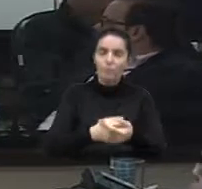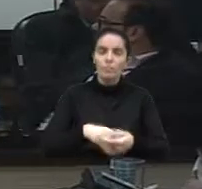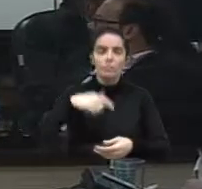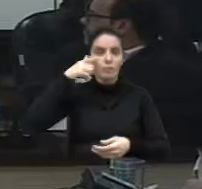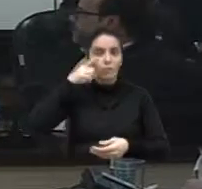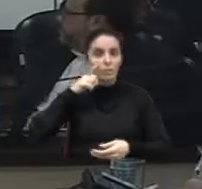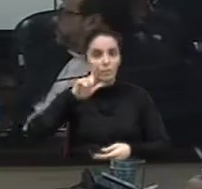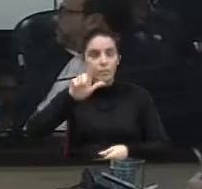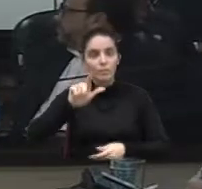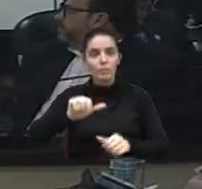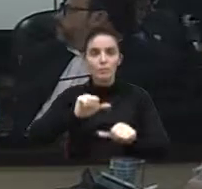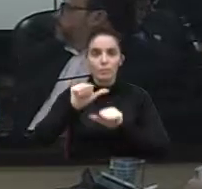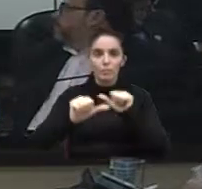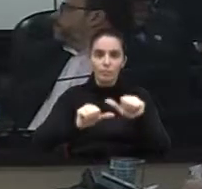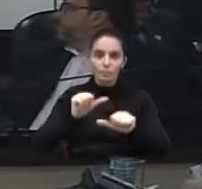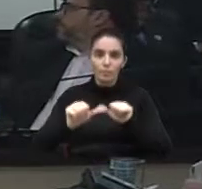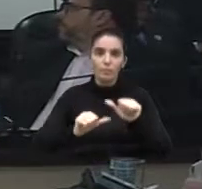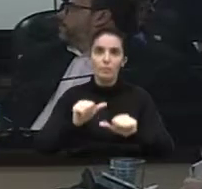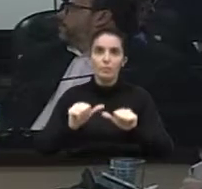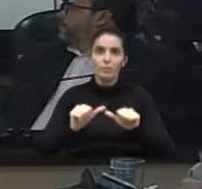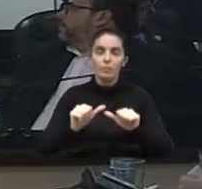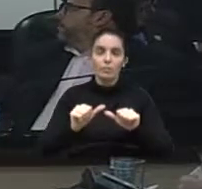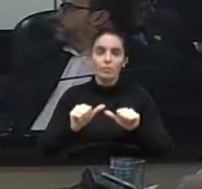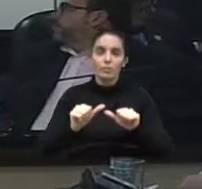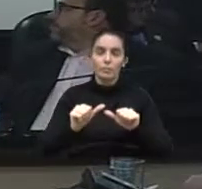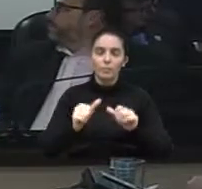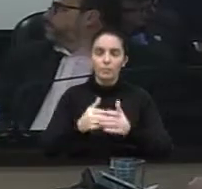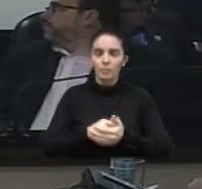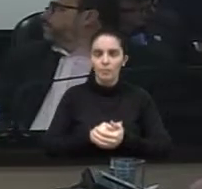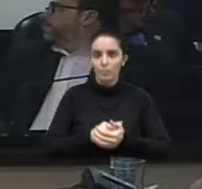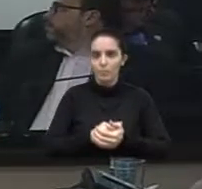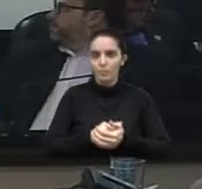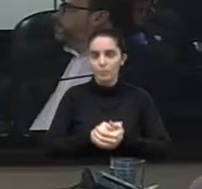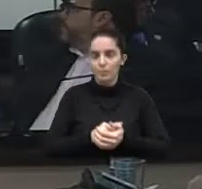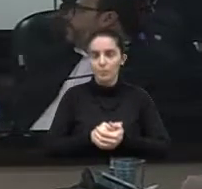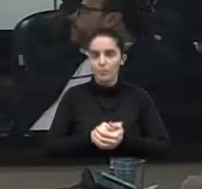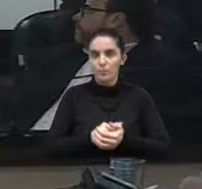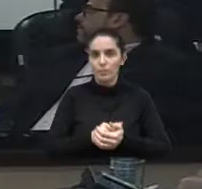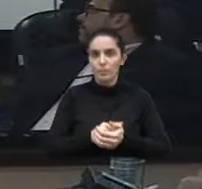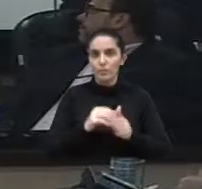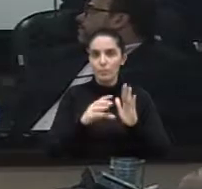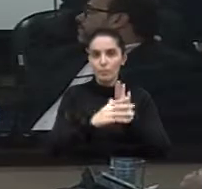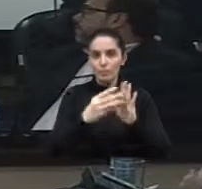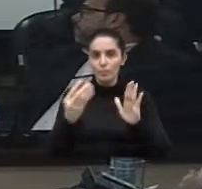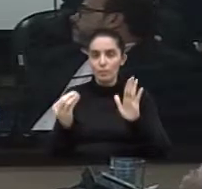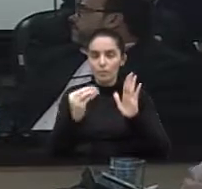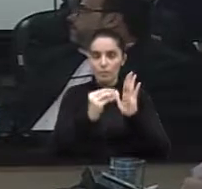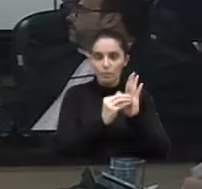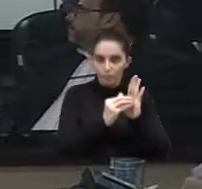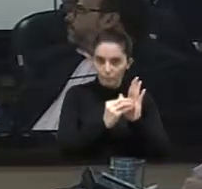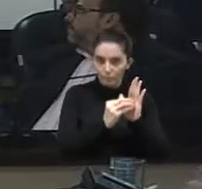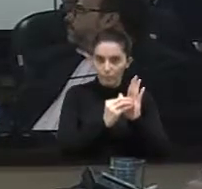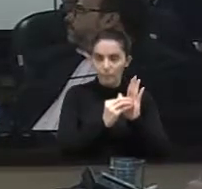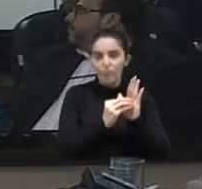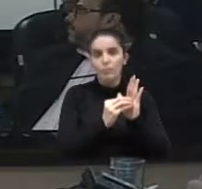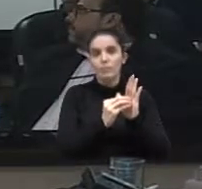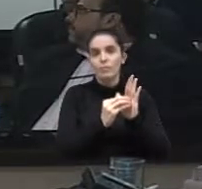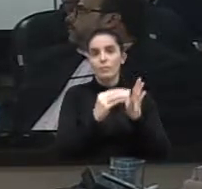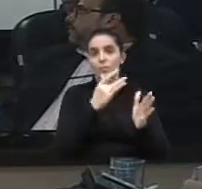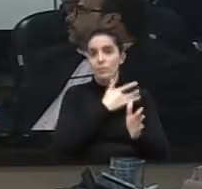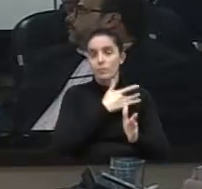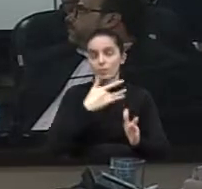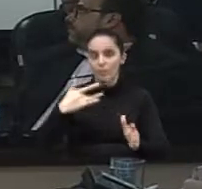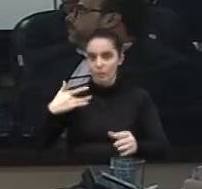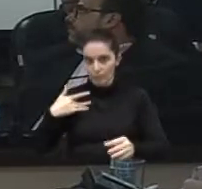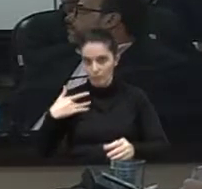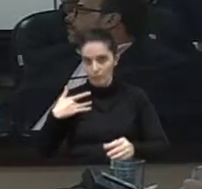conseguimos mudar, para passar as nossas emendas para a saúde,